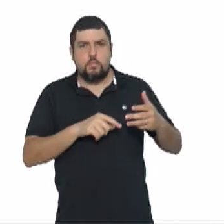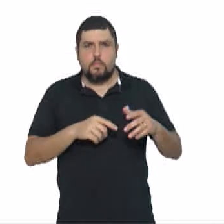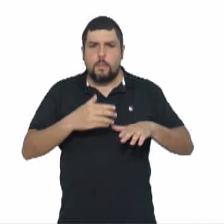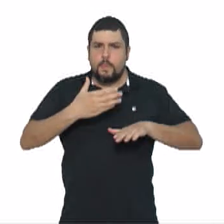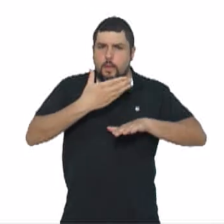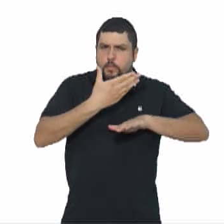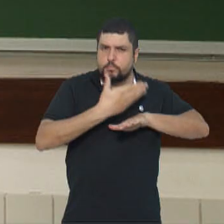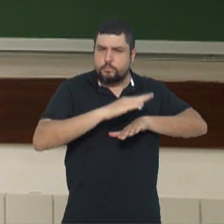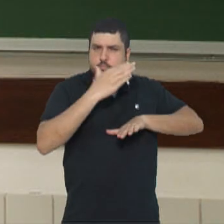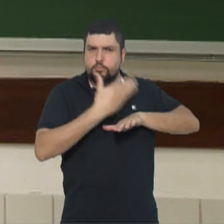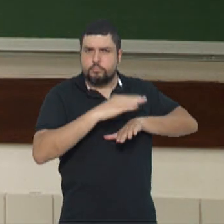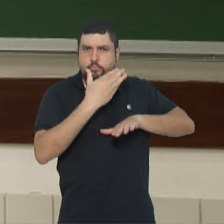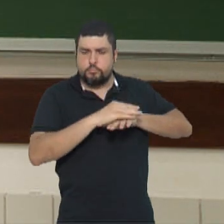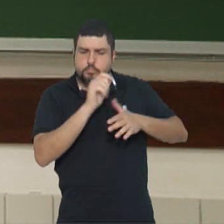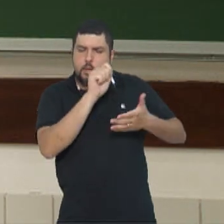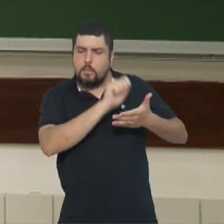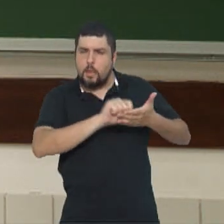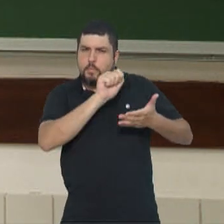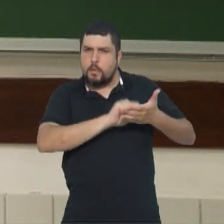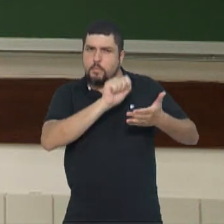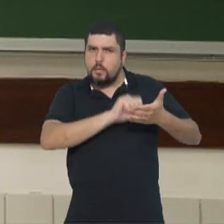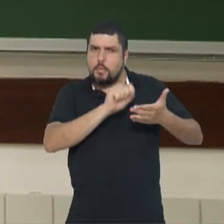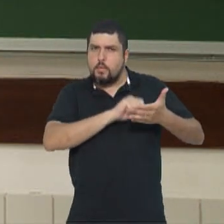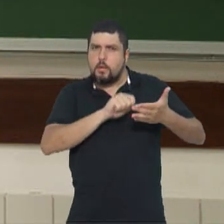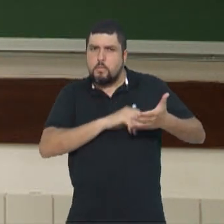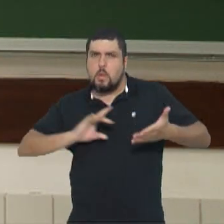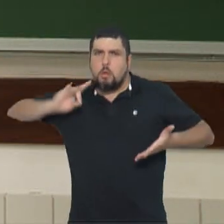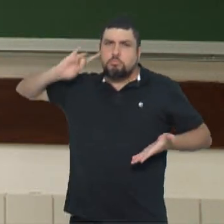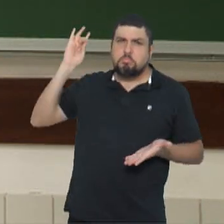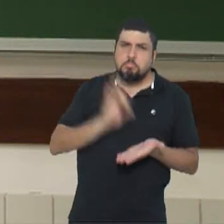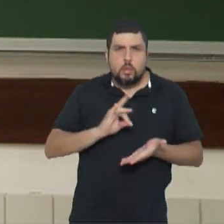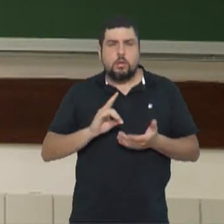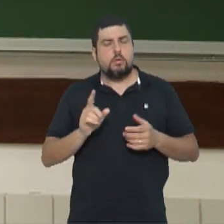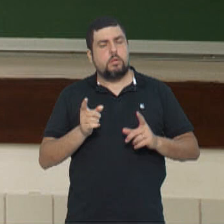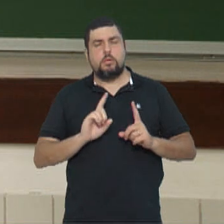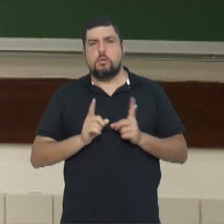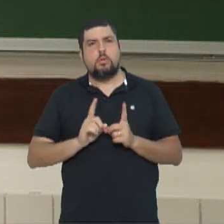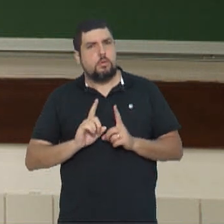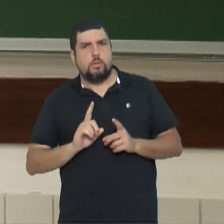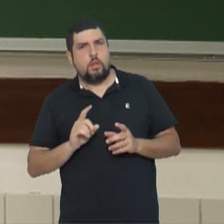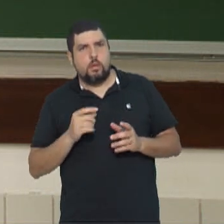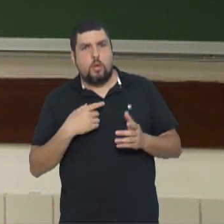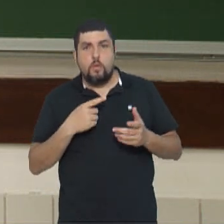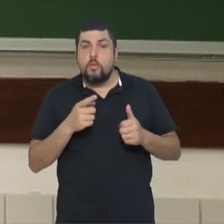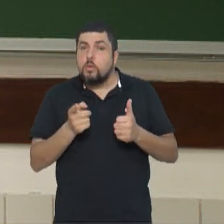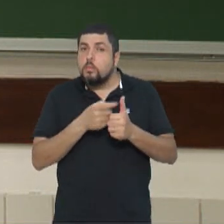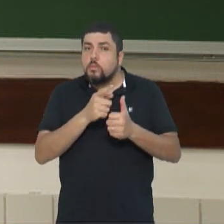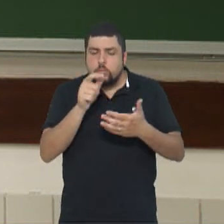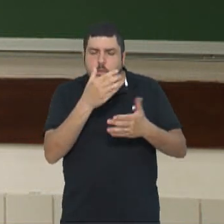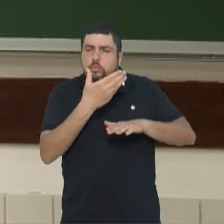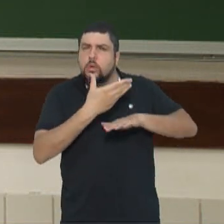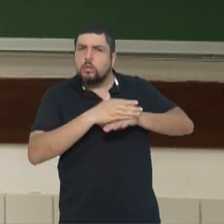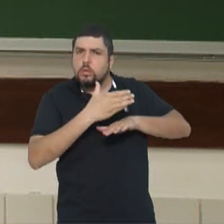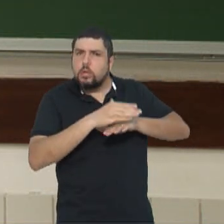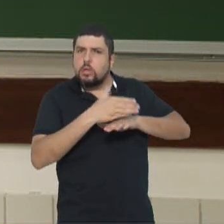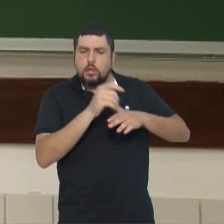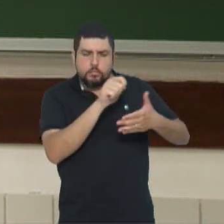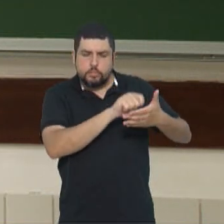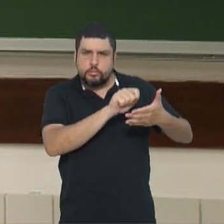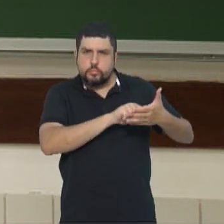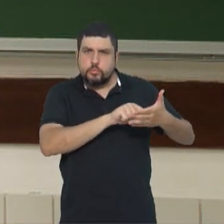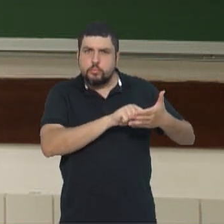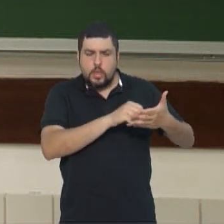Eu não posso sair escrevendo. A folha definitiva, ela é definitiva. A folha definitiva é para ser escrita